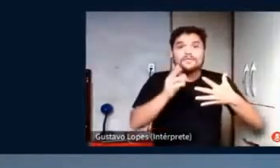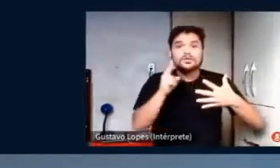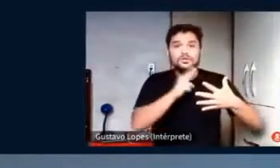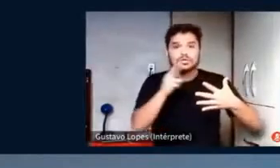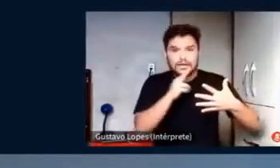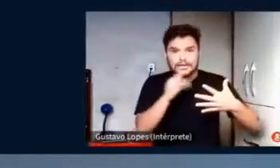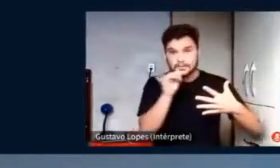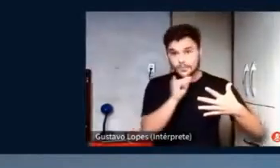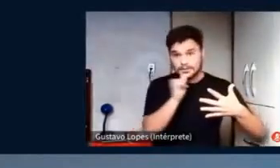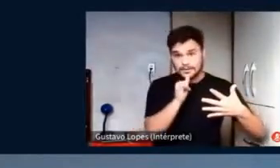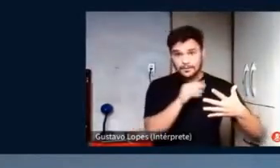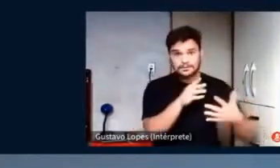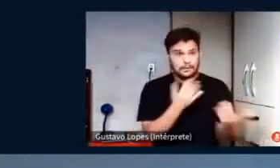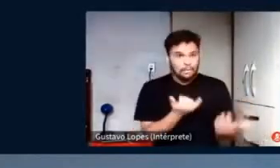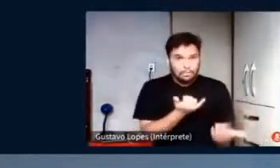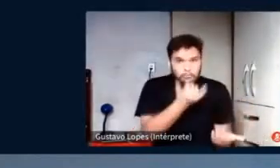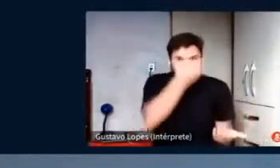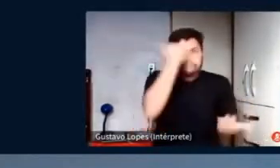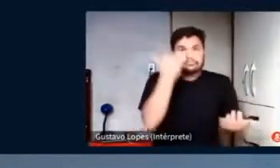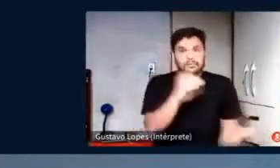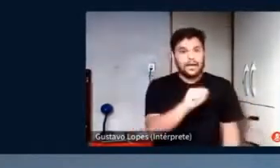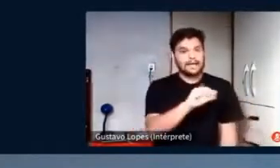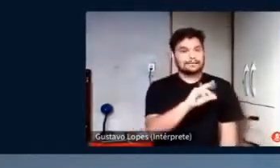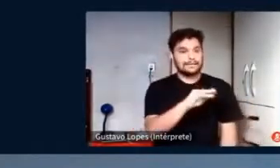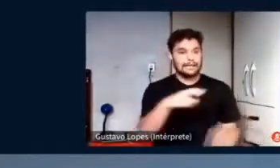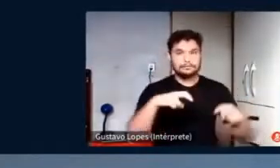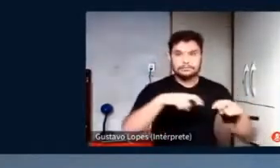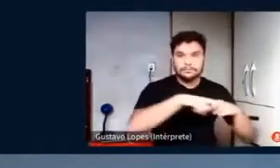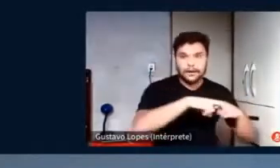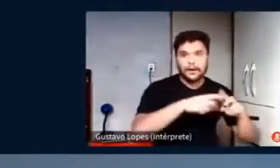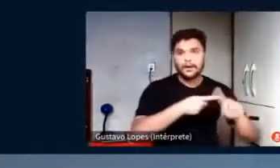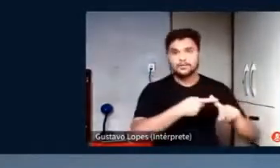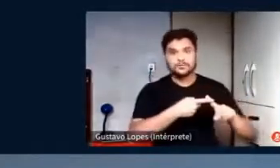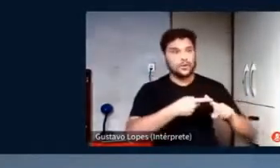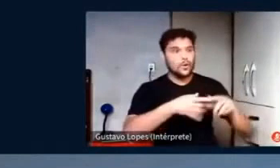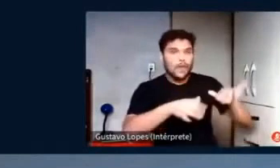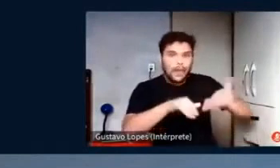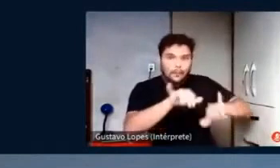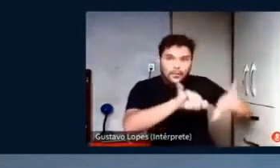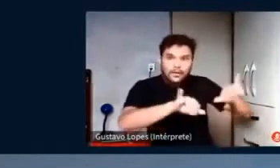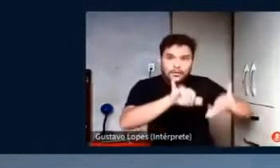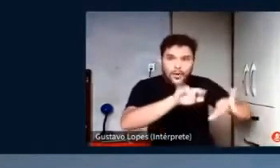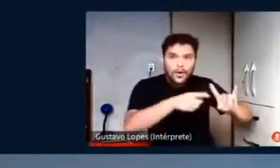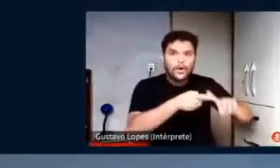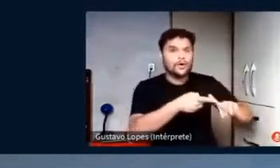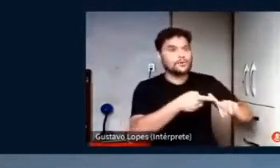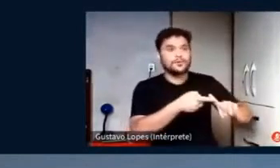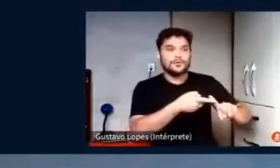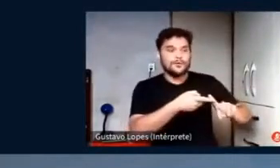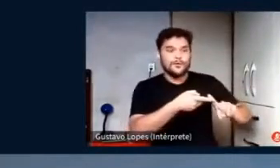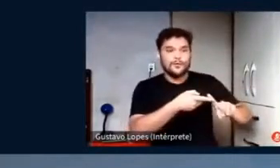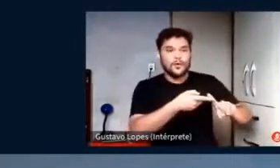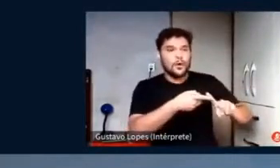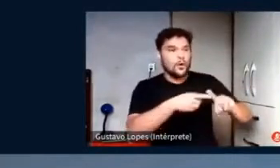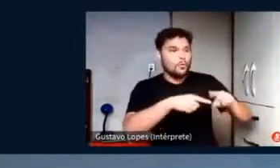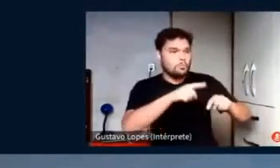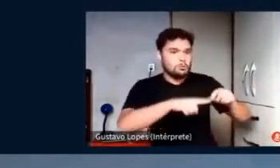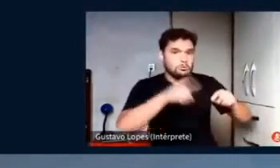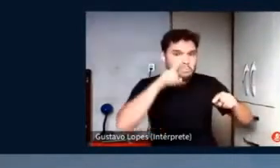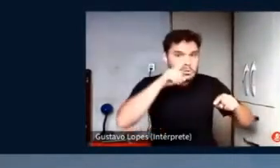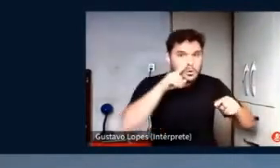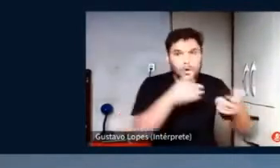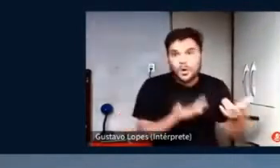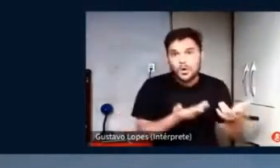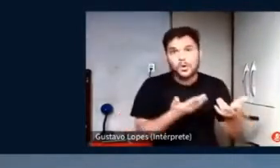acidente pode ser um acidente de trânsito, pode ser um acidente no laboratório envolvendo um produto perigoso, um